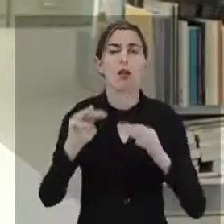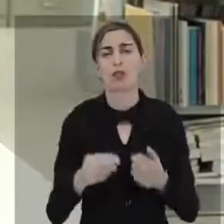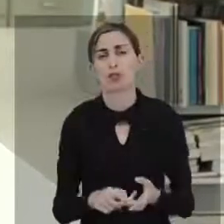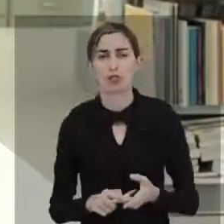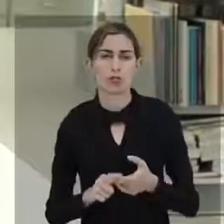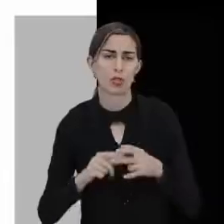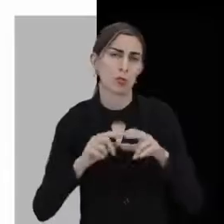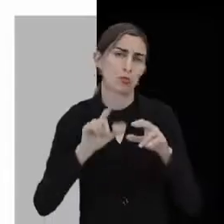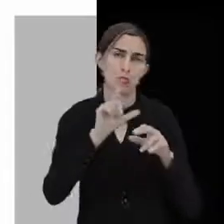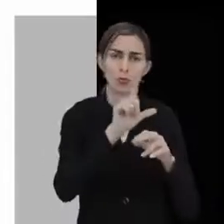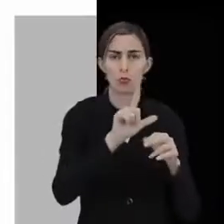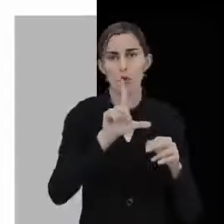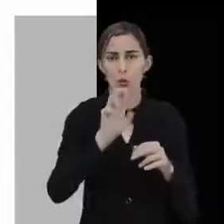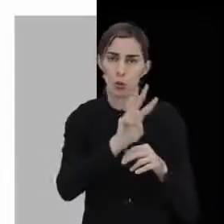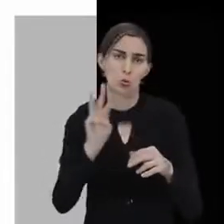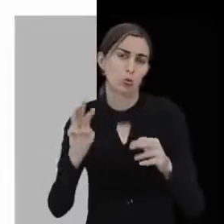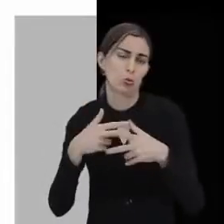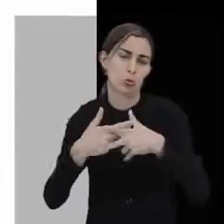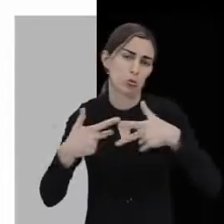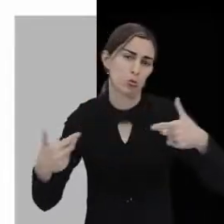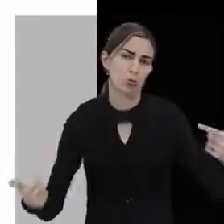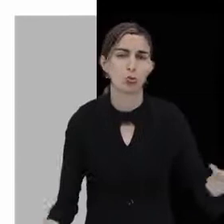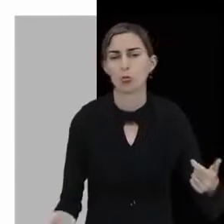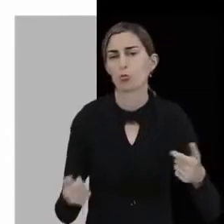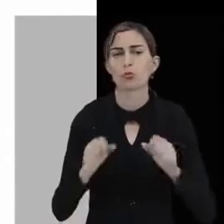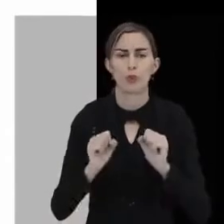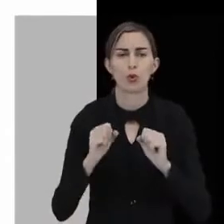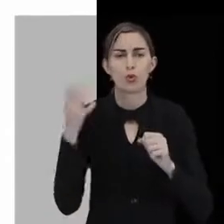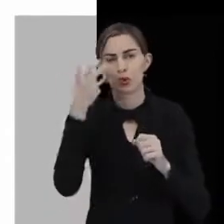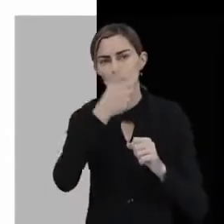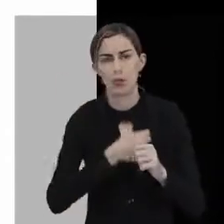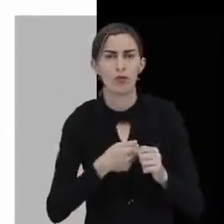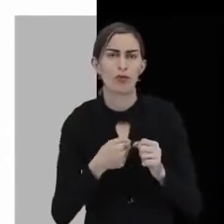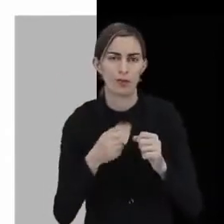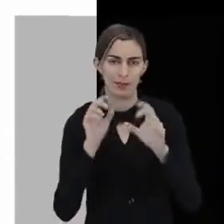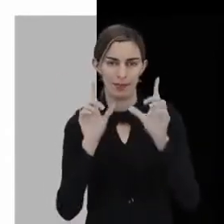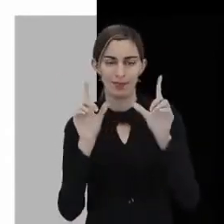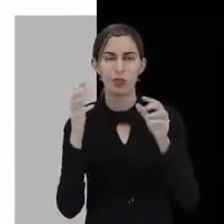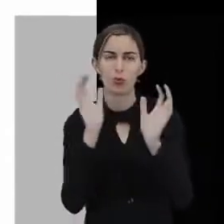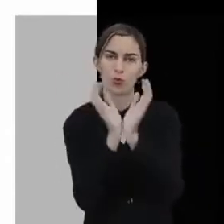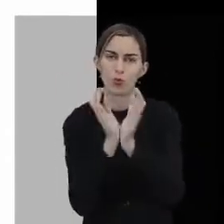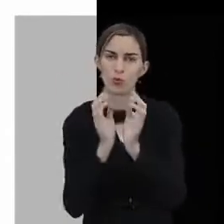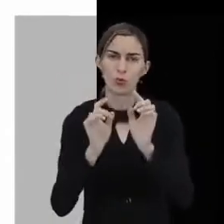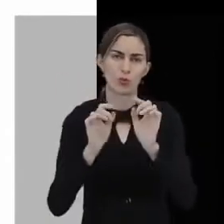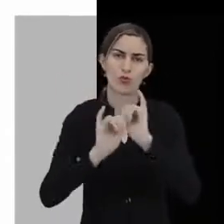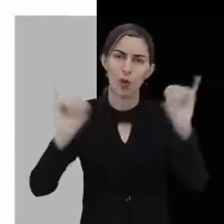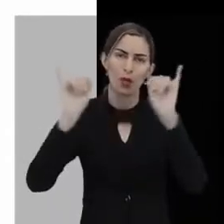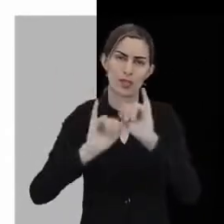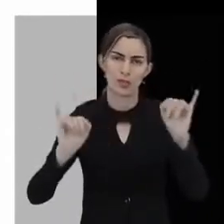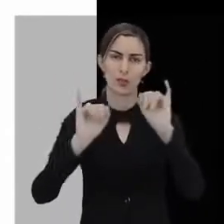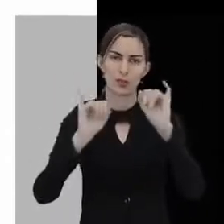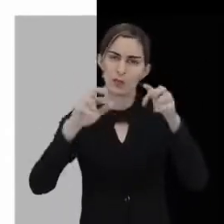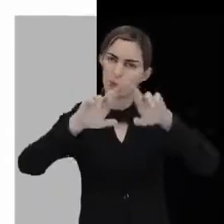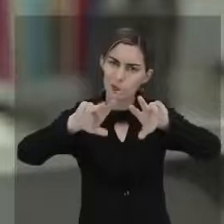que pode ser um login, um float, um int, um long, certo? Então, você pode salvar um conjunto de informações através desse